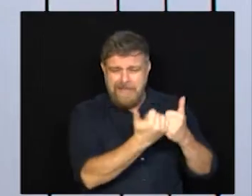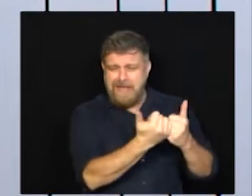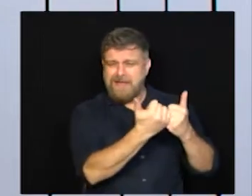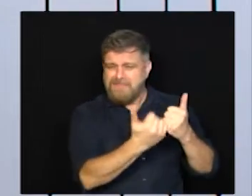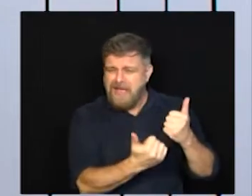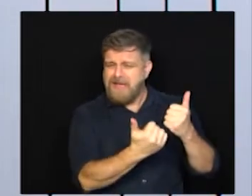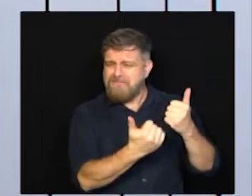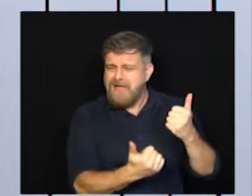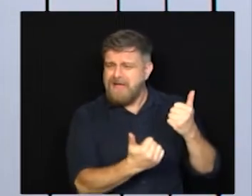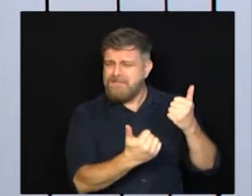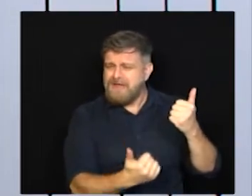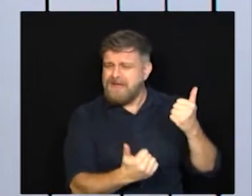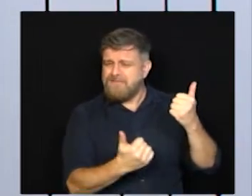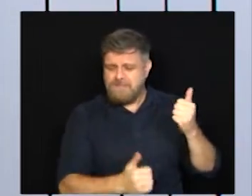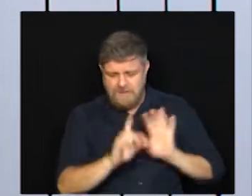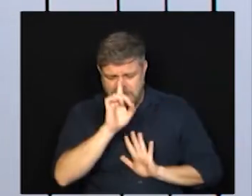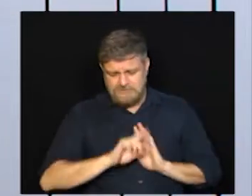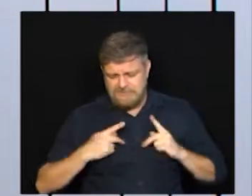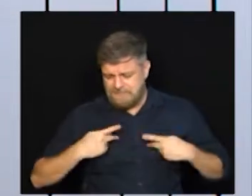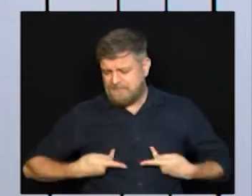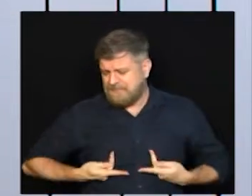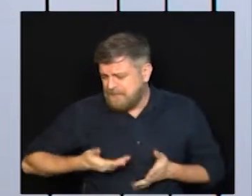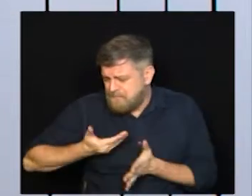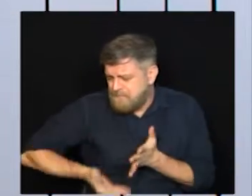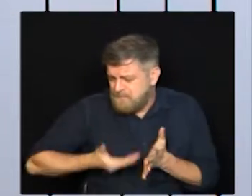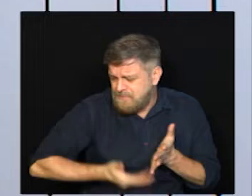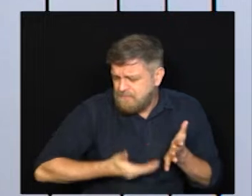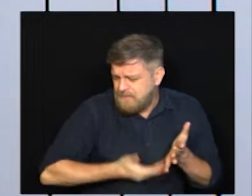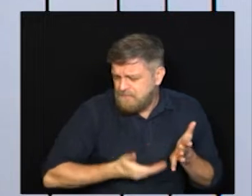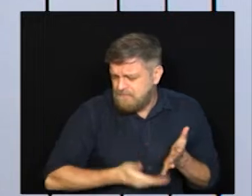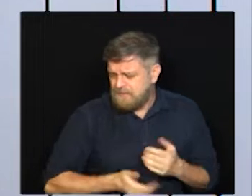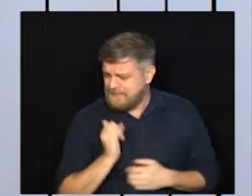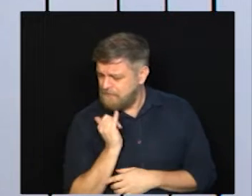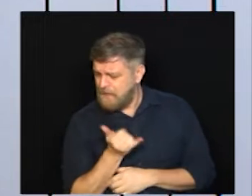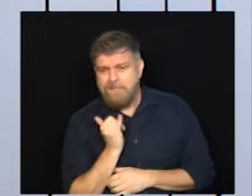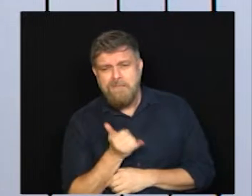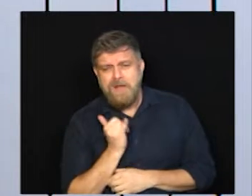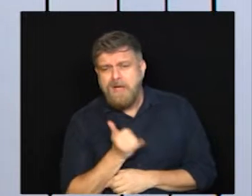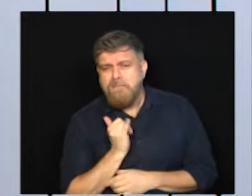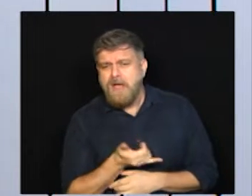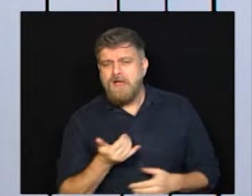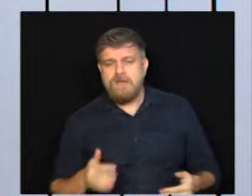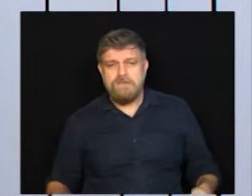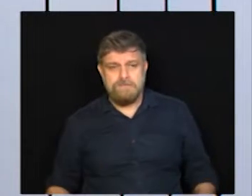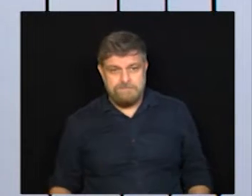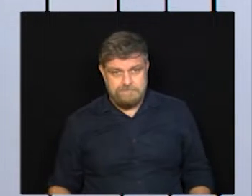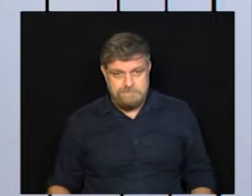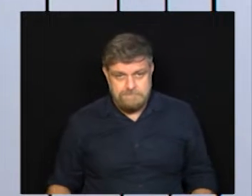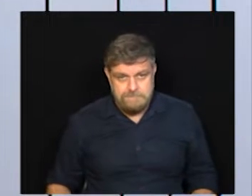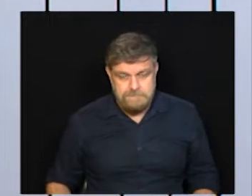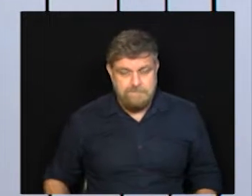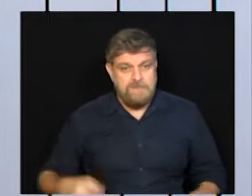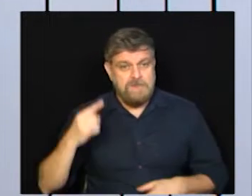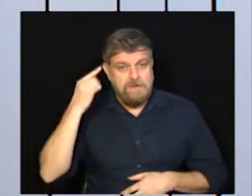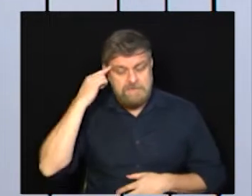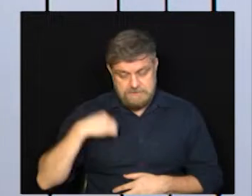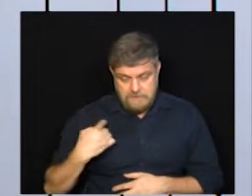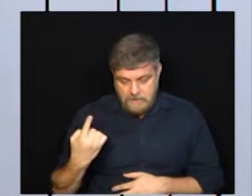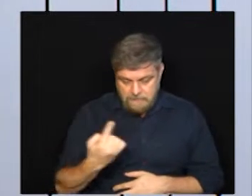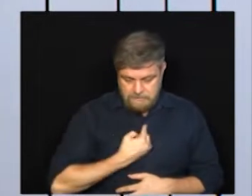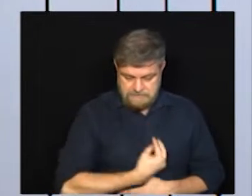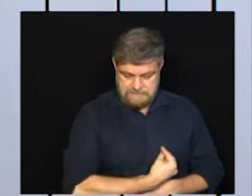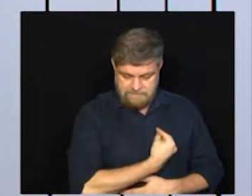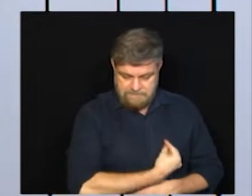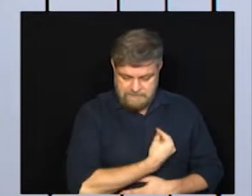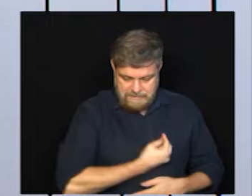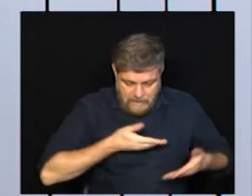violações assim, de várias que nós citamos aqui. Então, acho que trazendo um pouco para a nossa realidade,